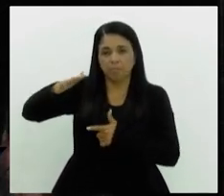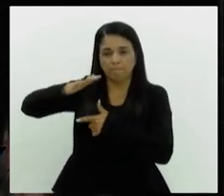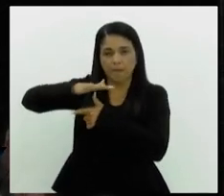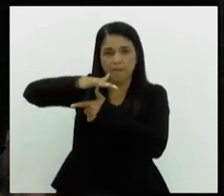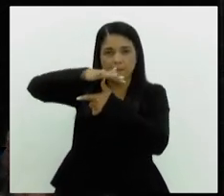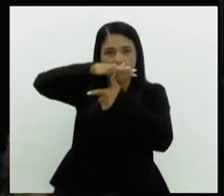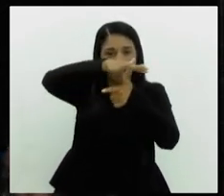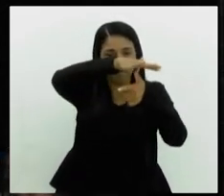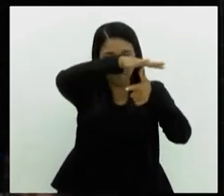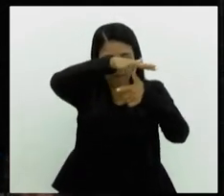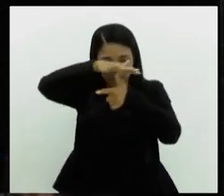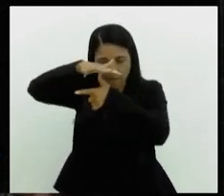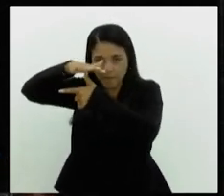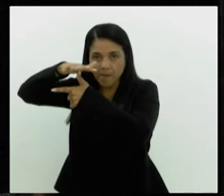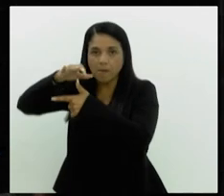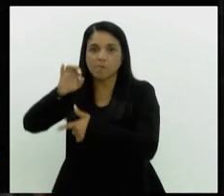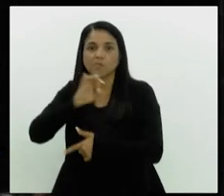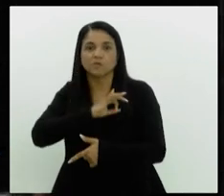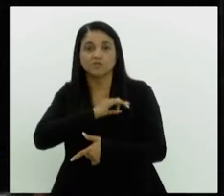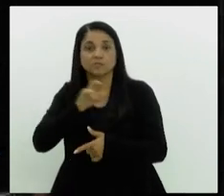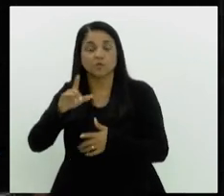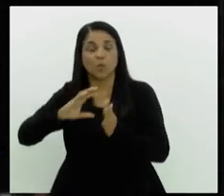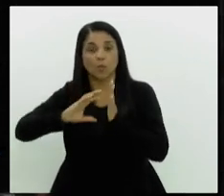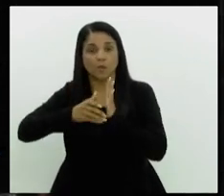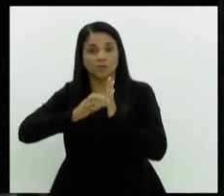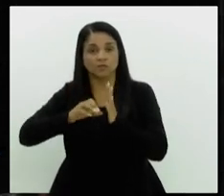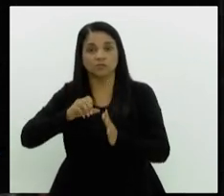porque o Partido Socialista Brasileiro